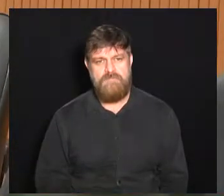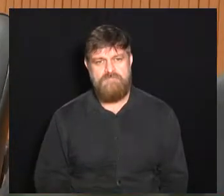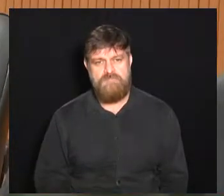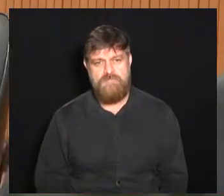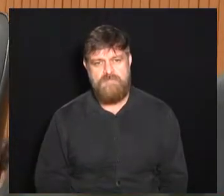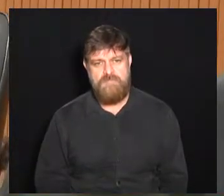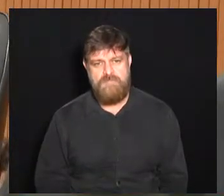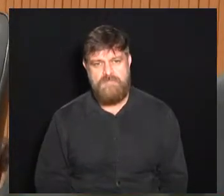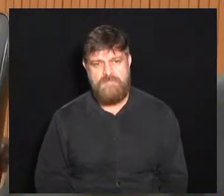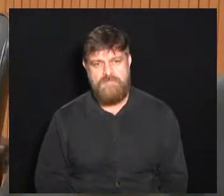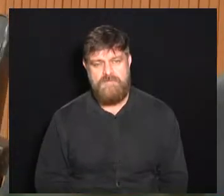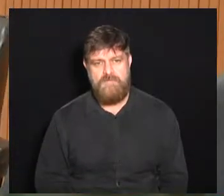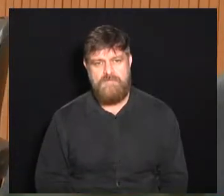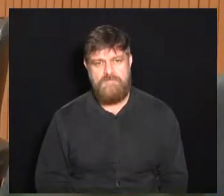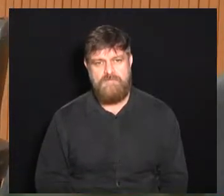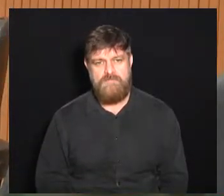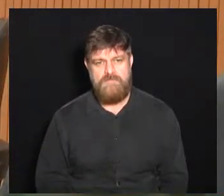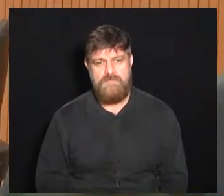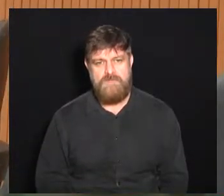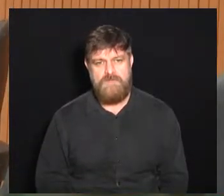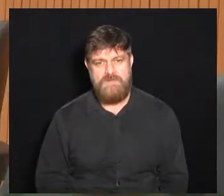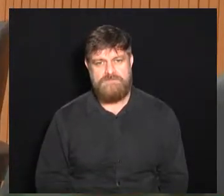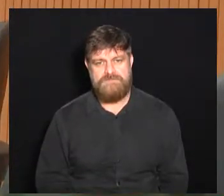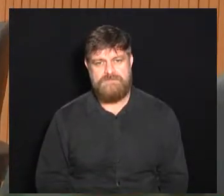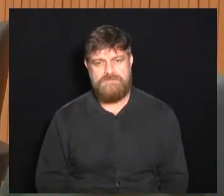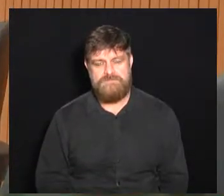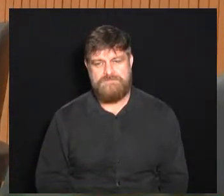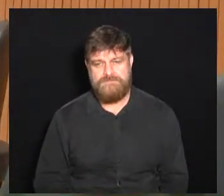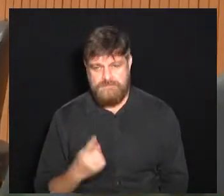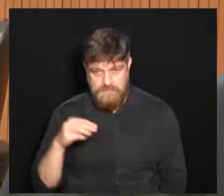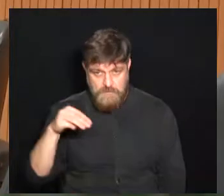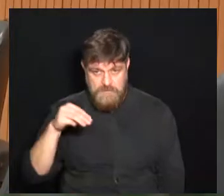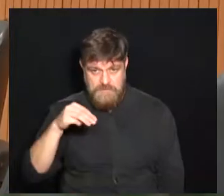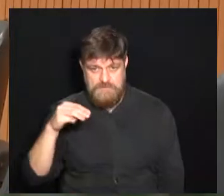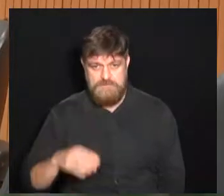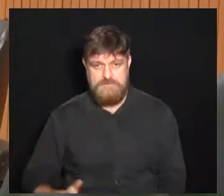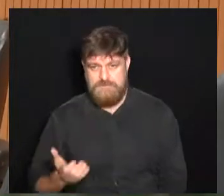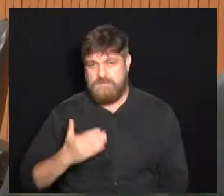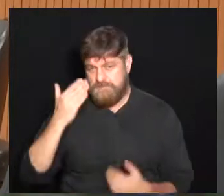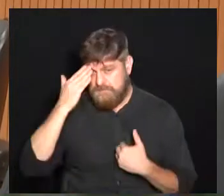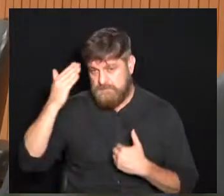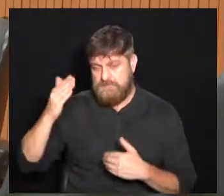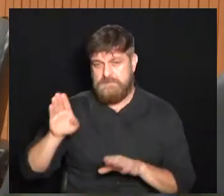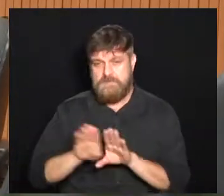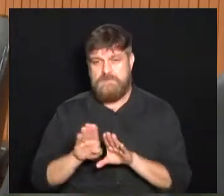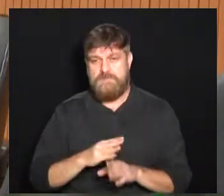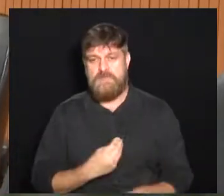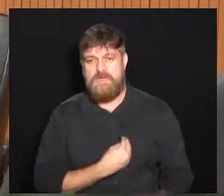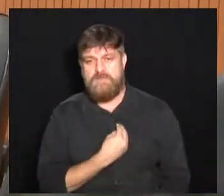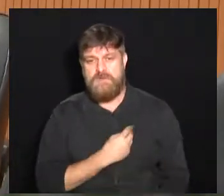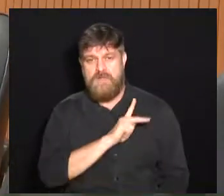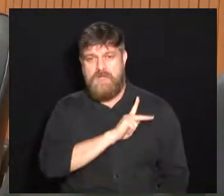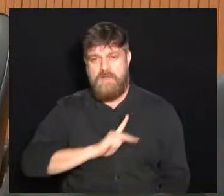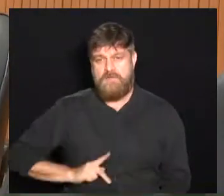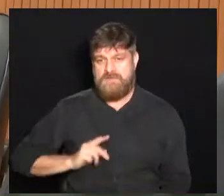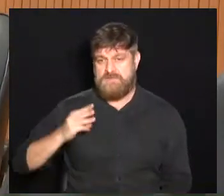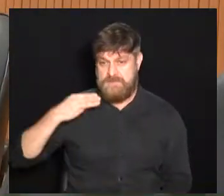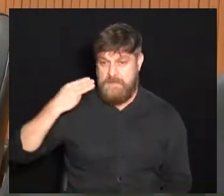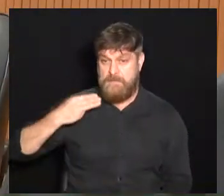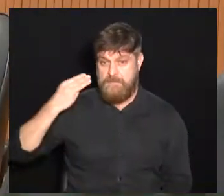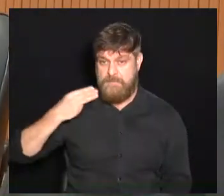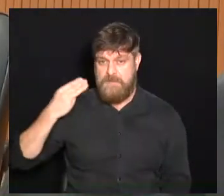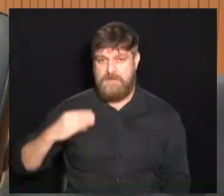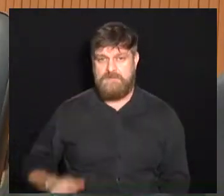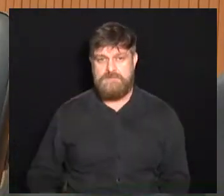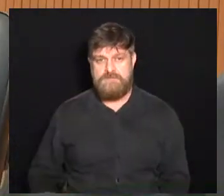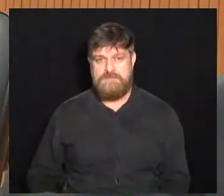Vamos lá, gente. Secretária. Presidente, secretária, só um minutinho. Agradecer também a presença do nosso presidente da casa, Marcos